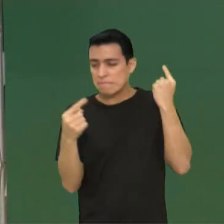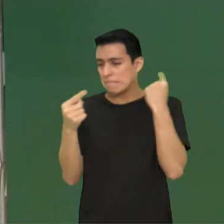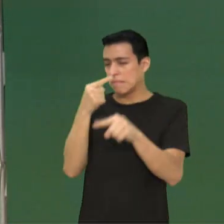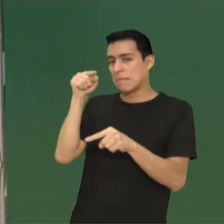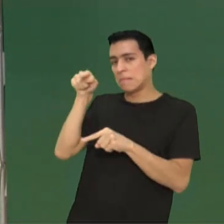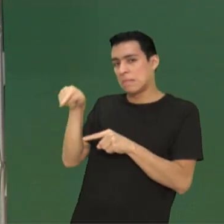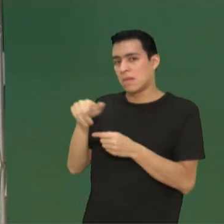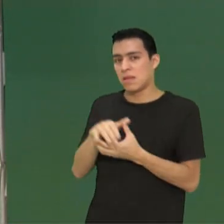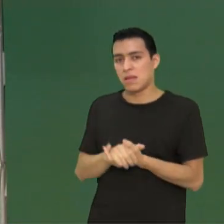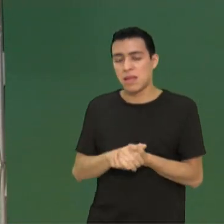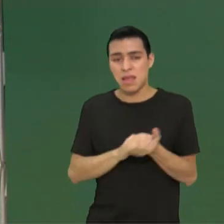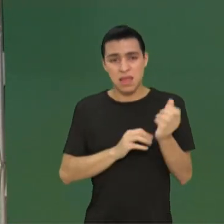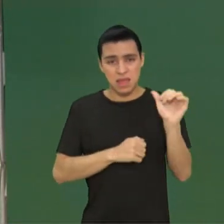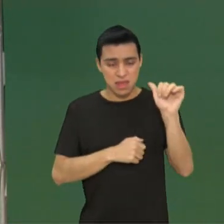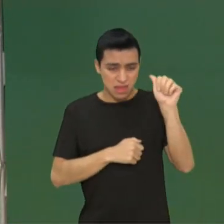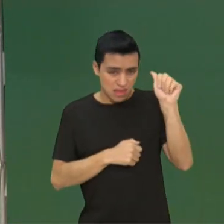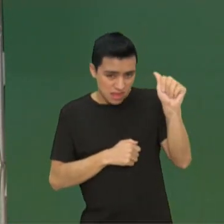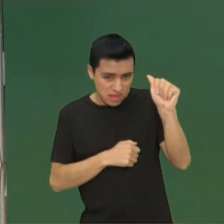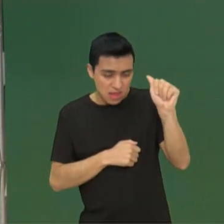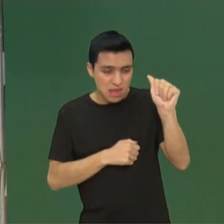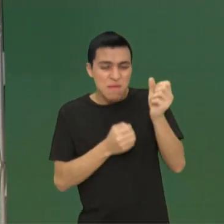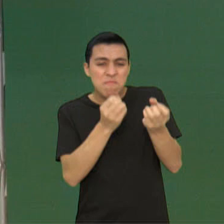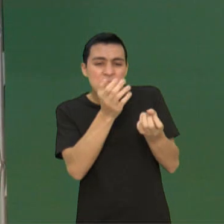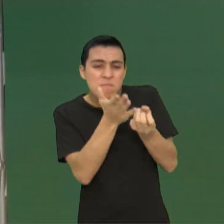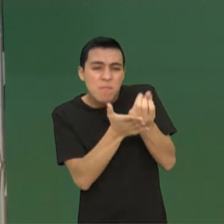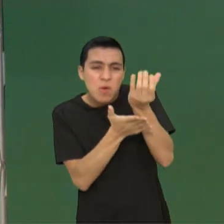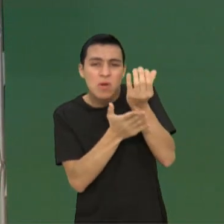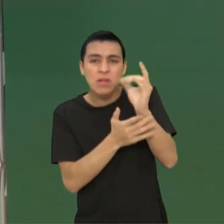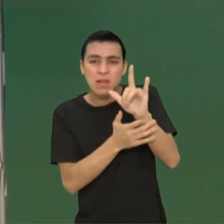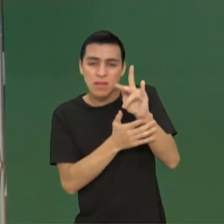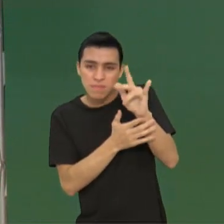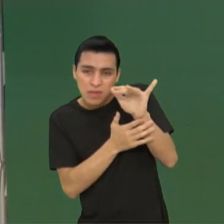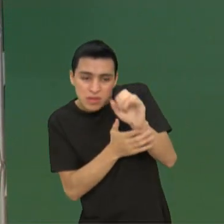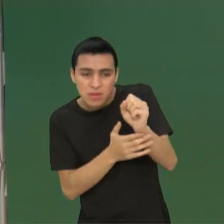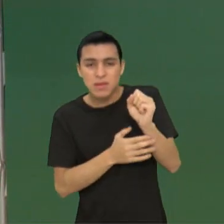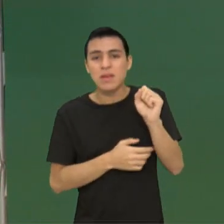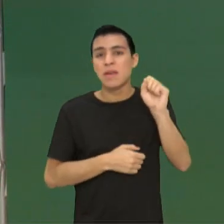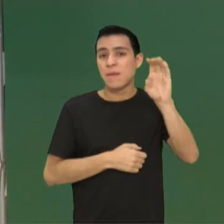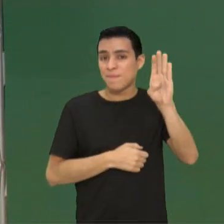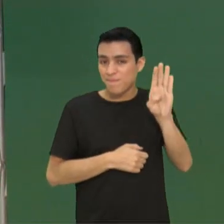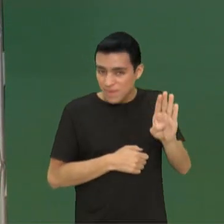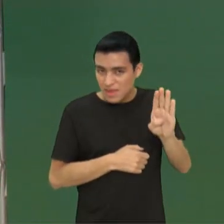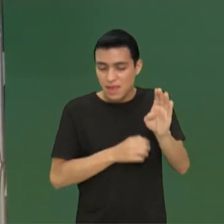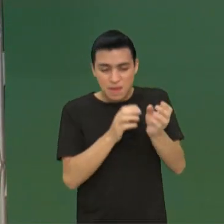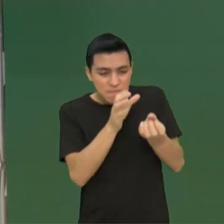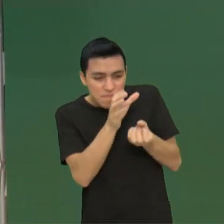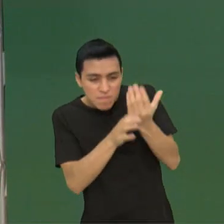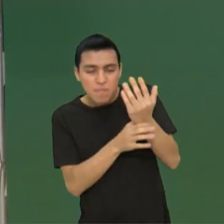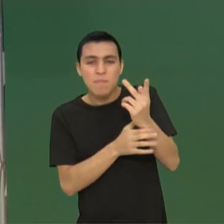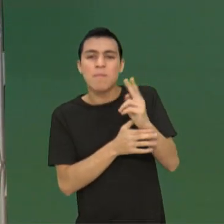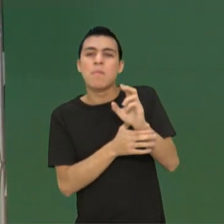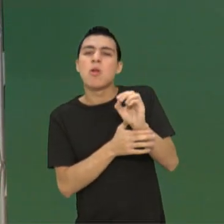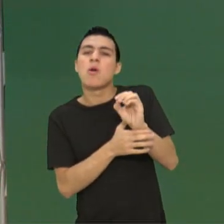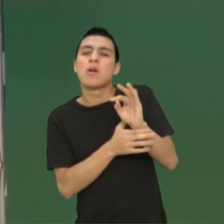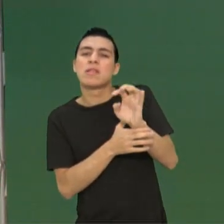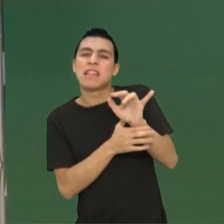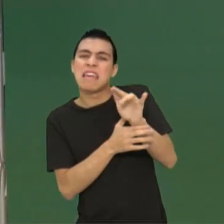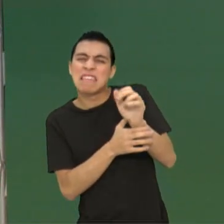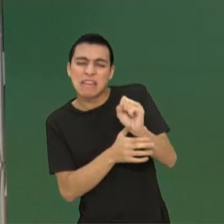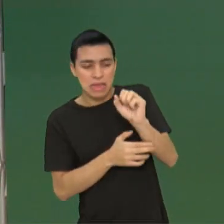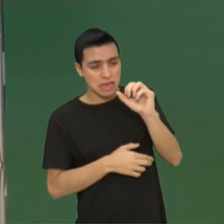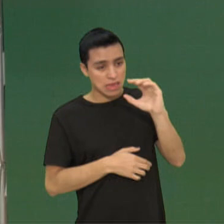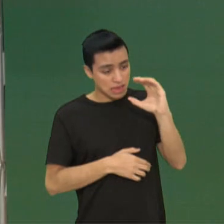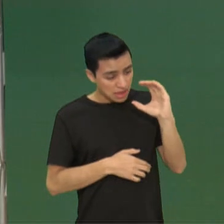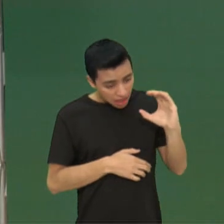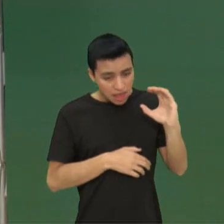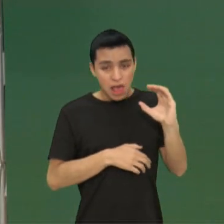organela. Letra A, produção de lipídios. Letra B, produção de proteínas. Letra